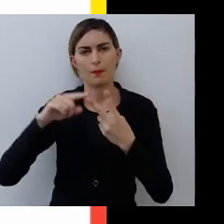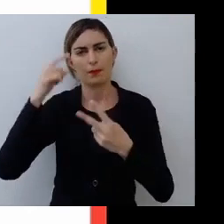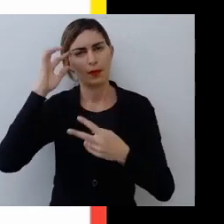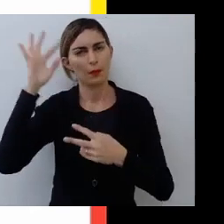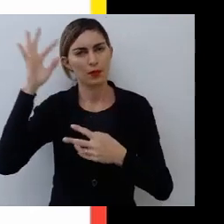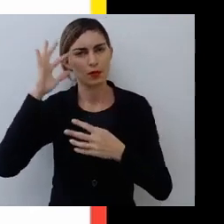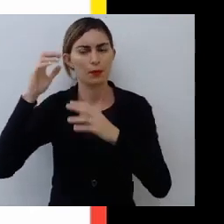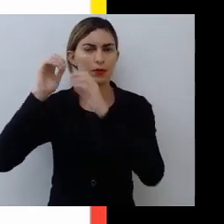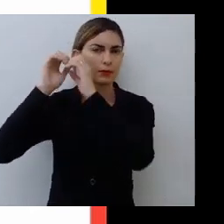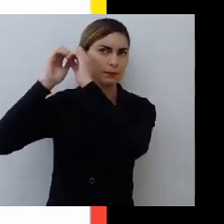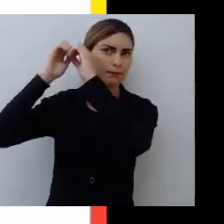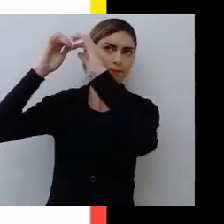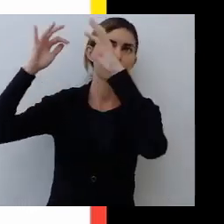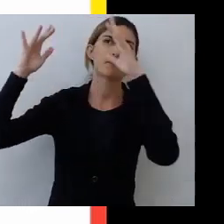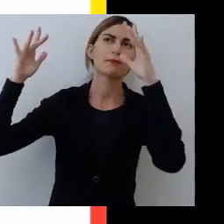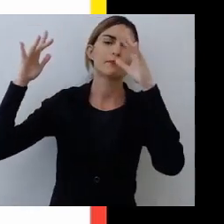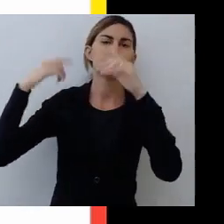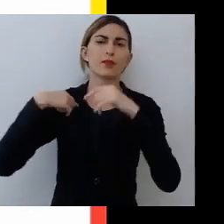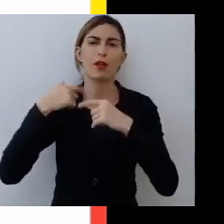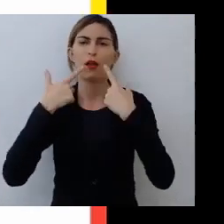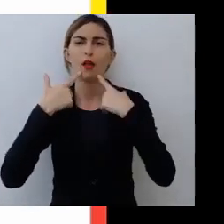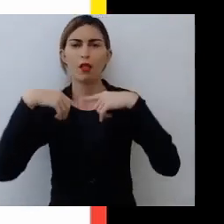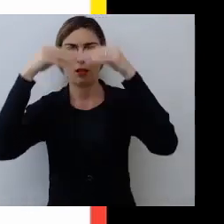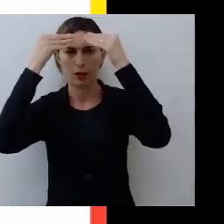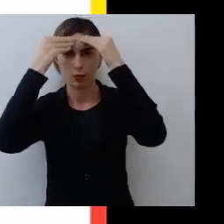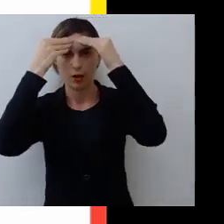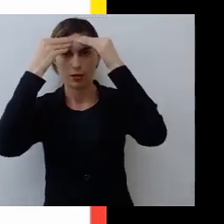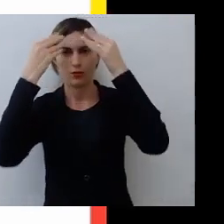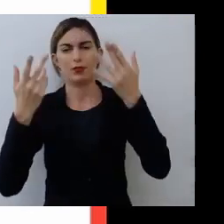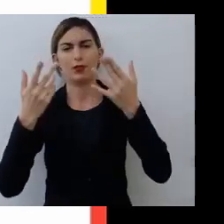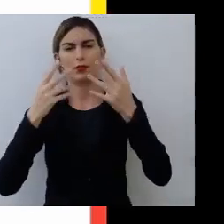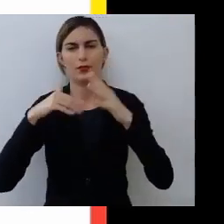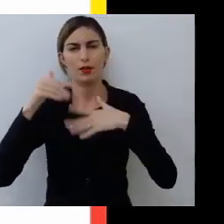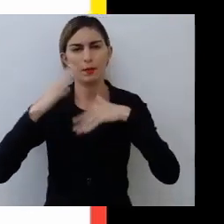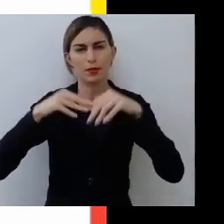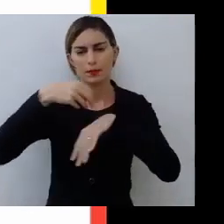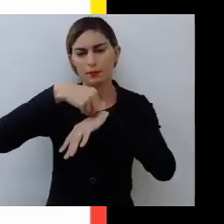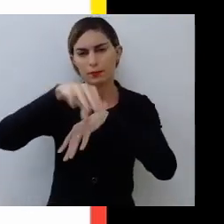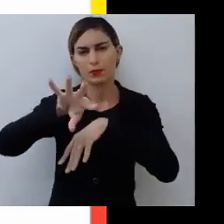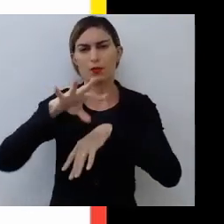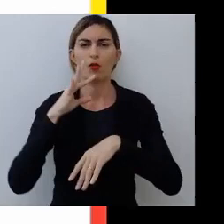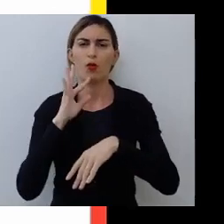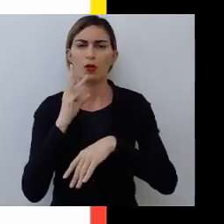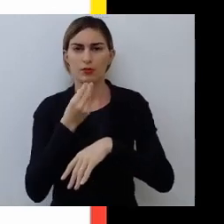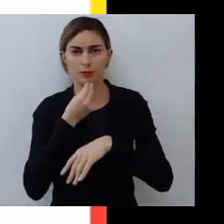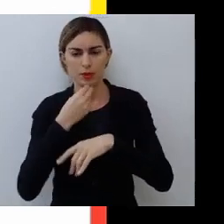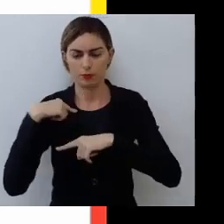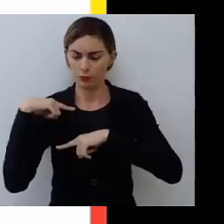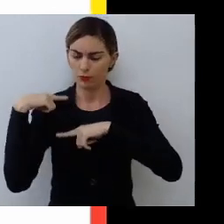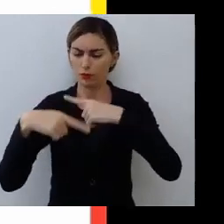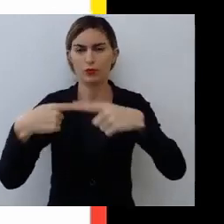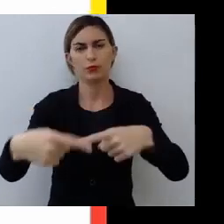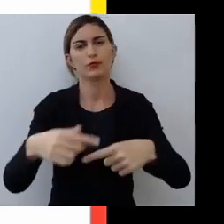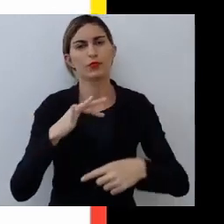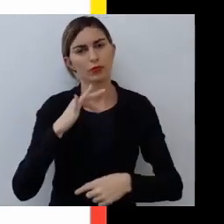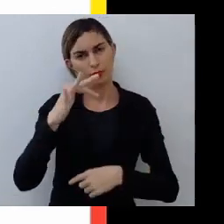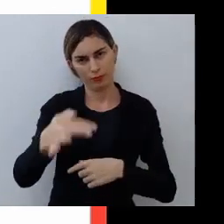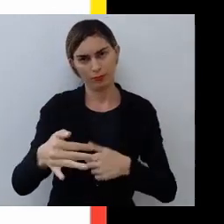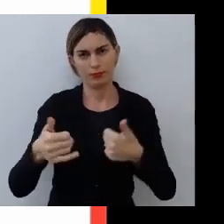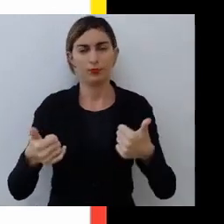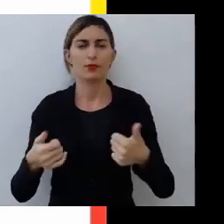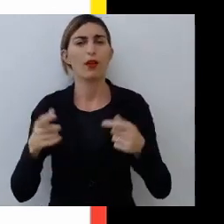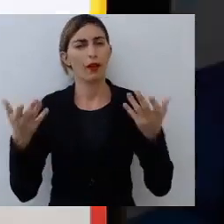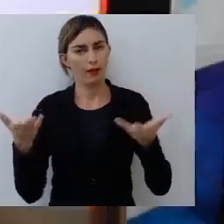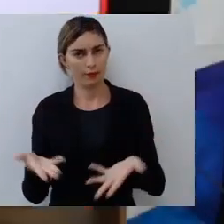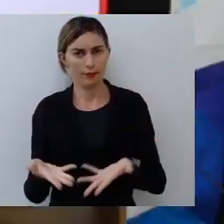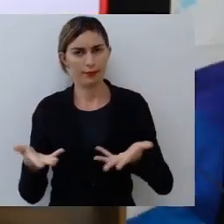pensamento abstrato, uso da linguagem e a capacidade de transmitir conhecimentos às gerações futuras.